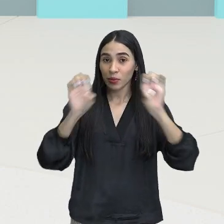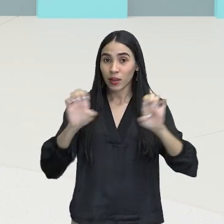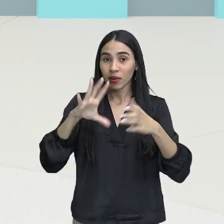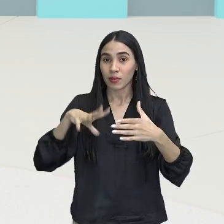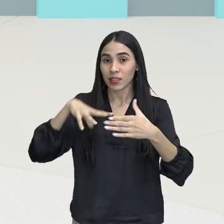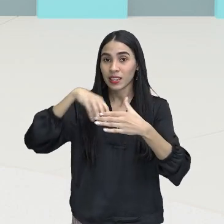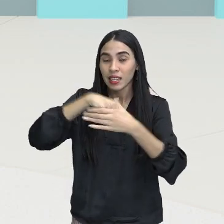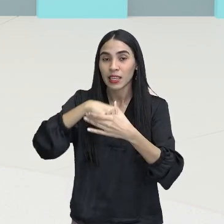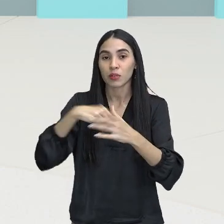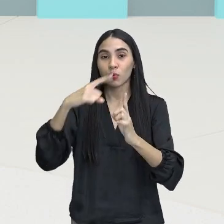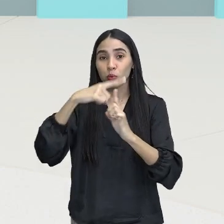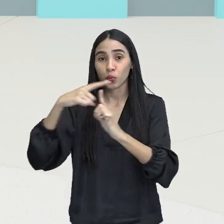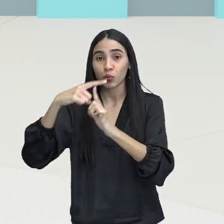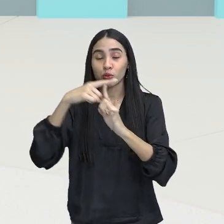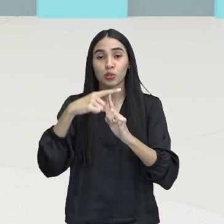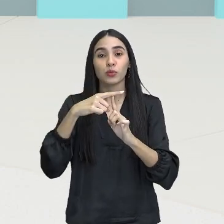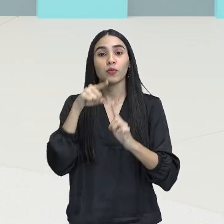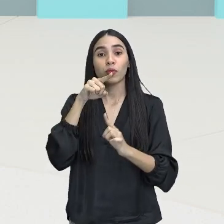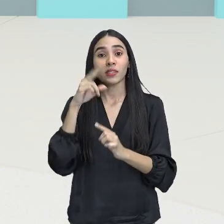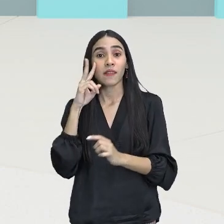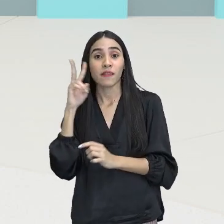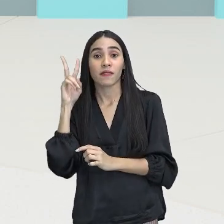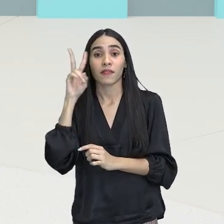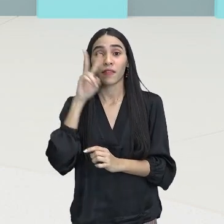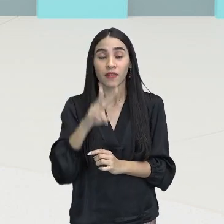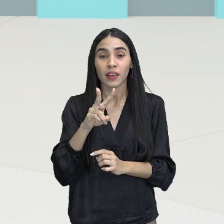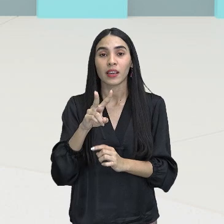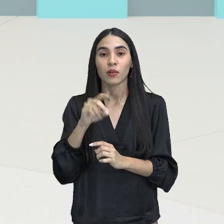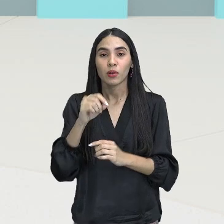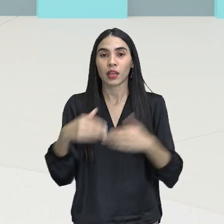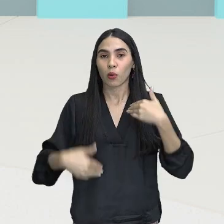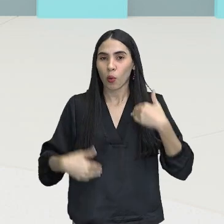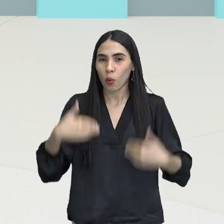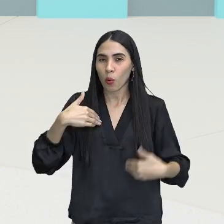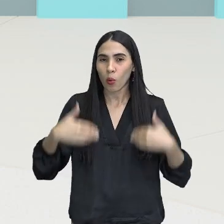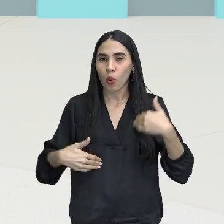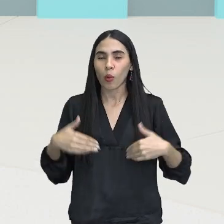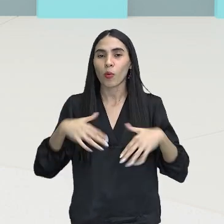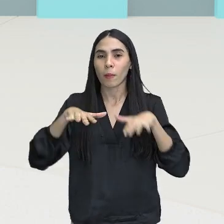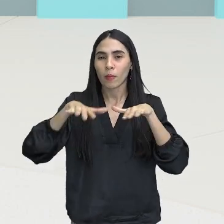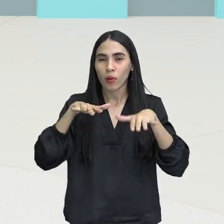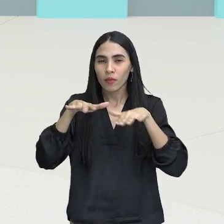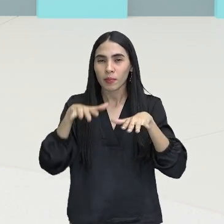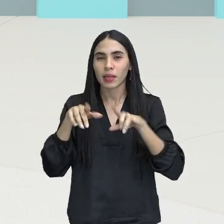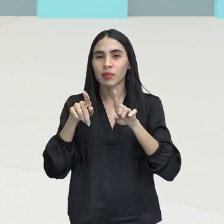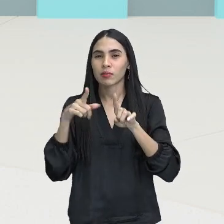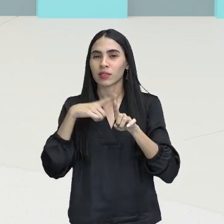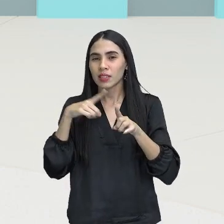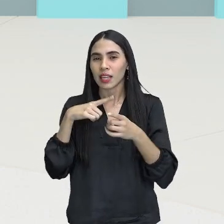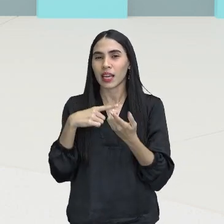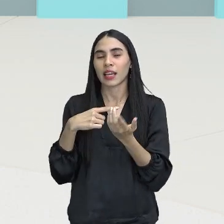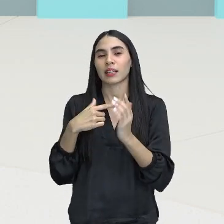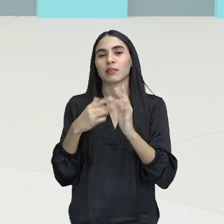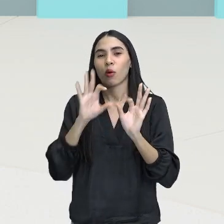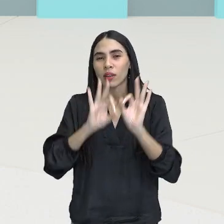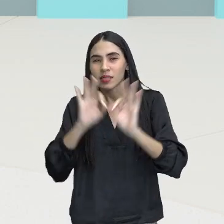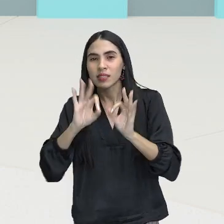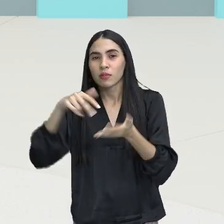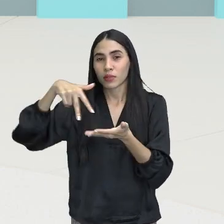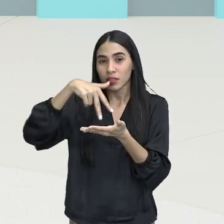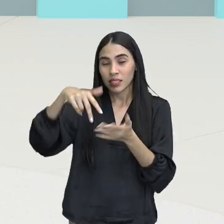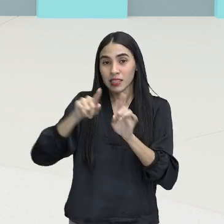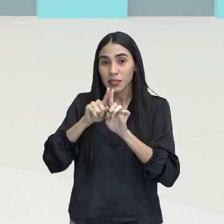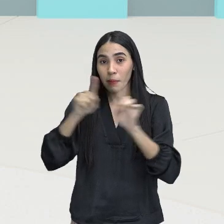de um formato em que você vê essa desenvoltura corporal, tem toda uma coreografia, mas tem um olhar